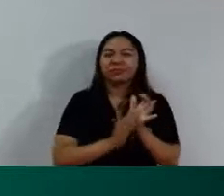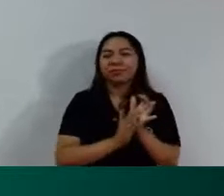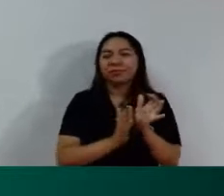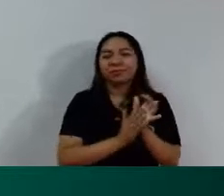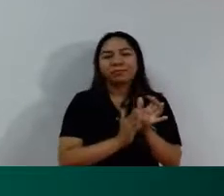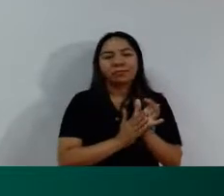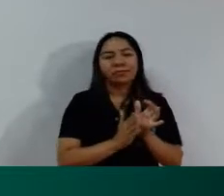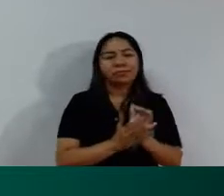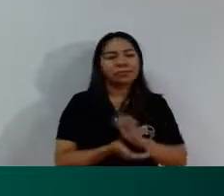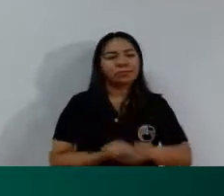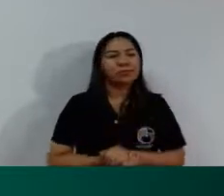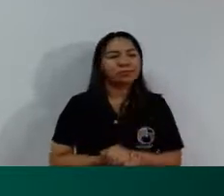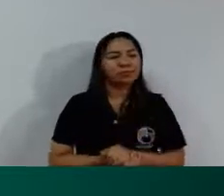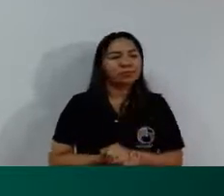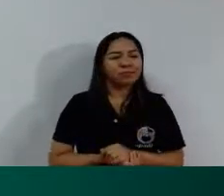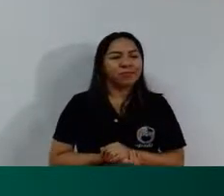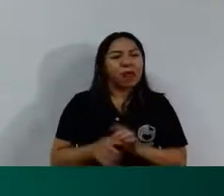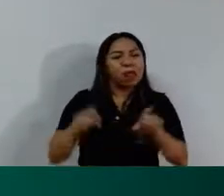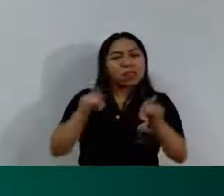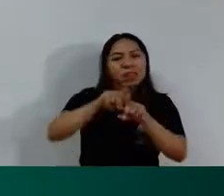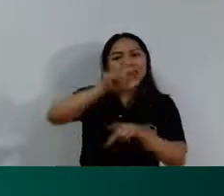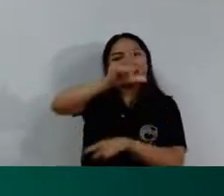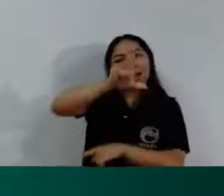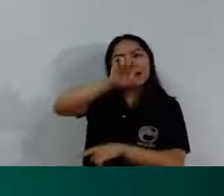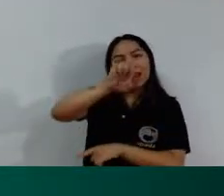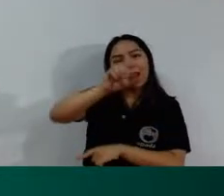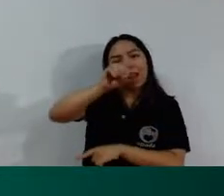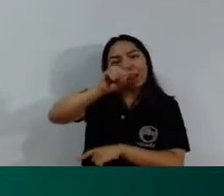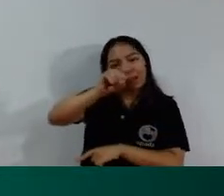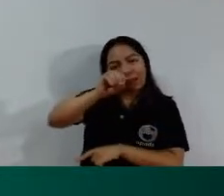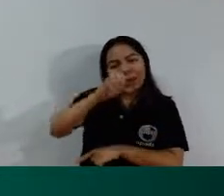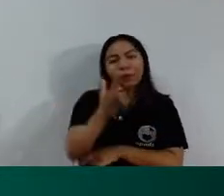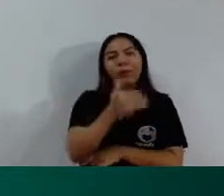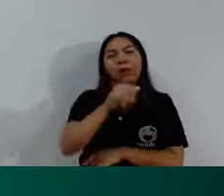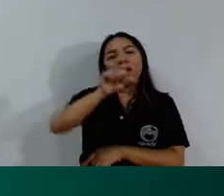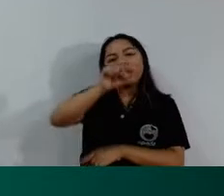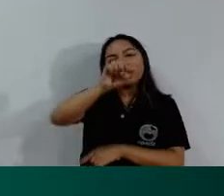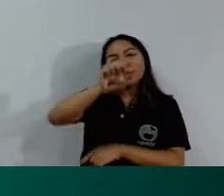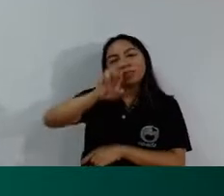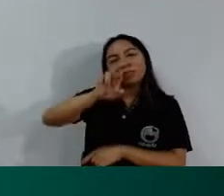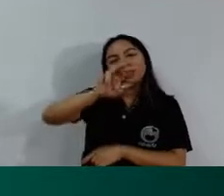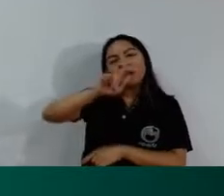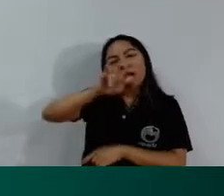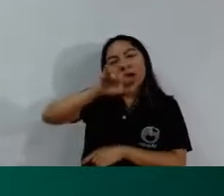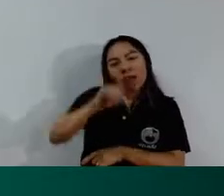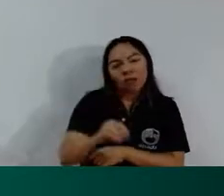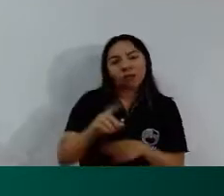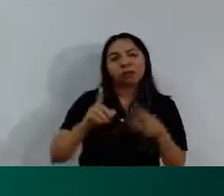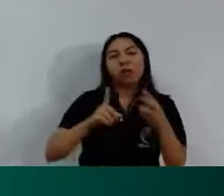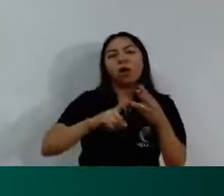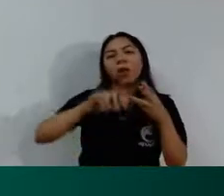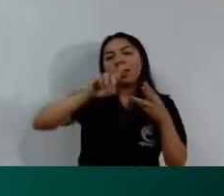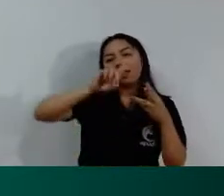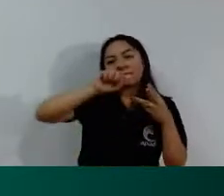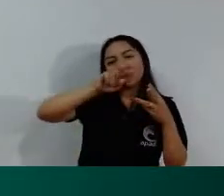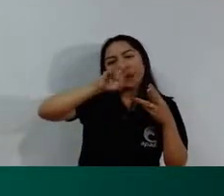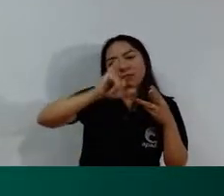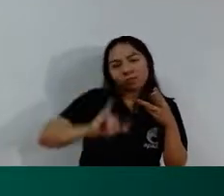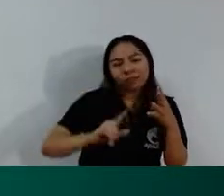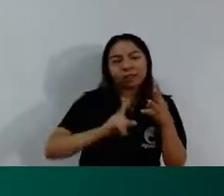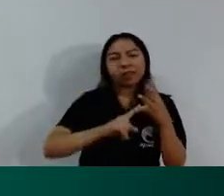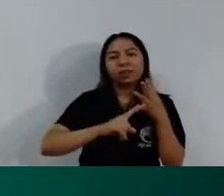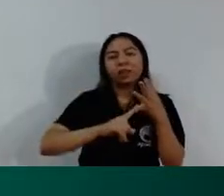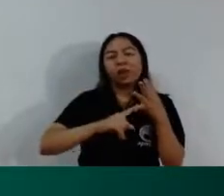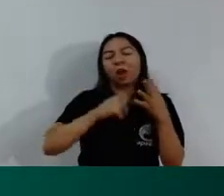e Leo Sergio Davila Professor Vinicius do campus Fortaleza e